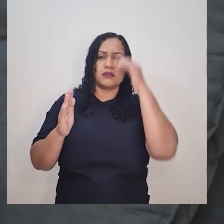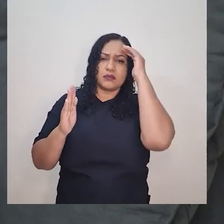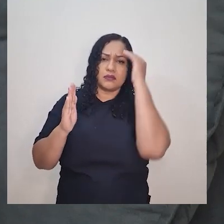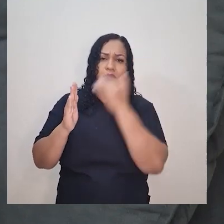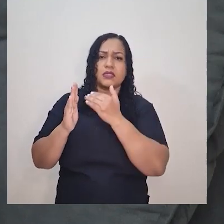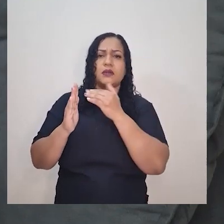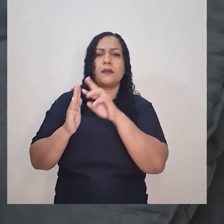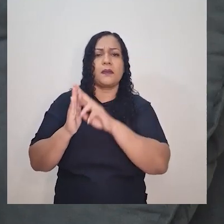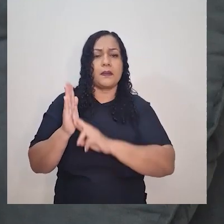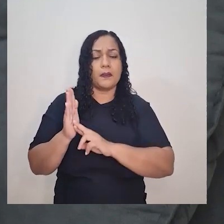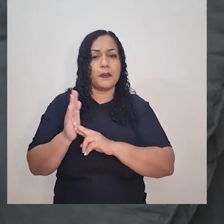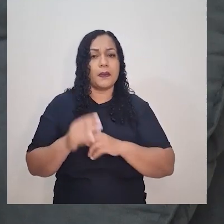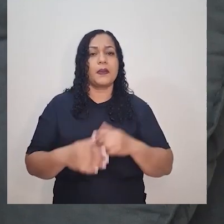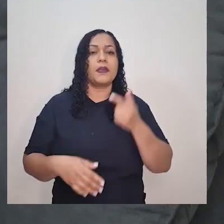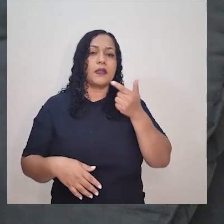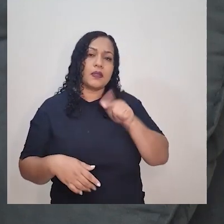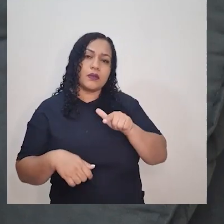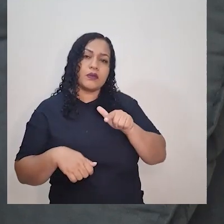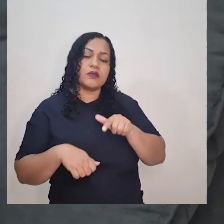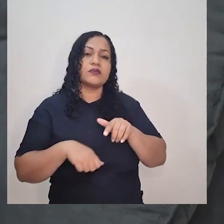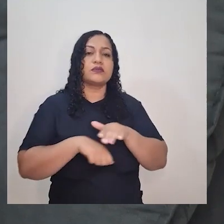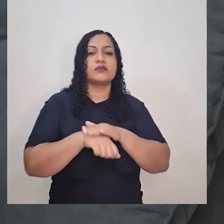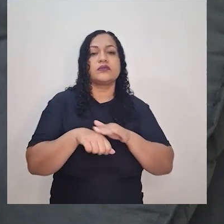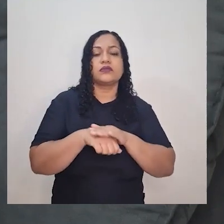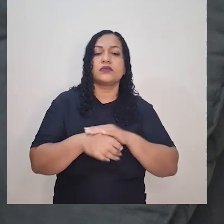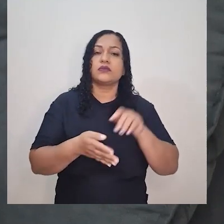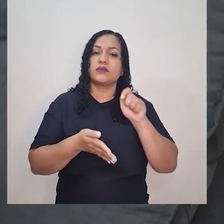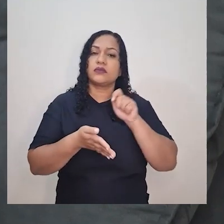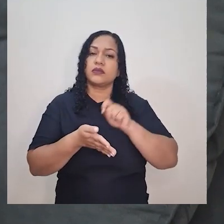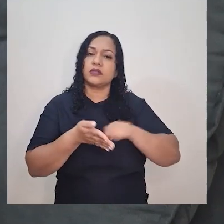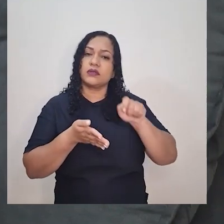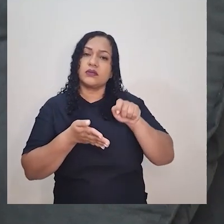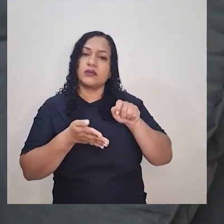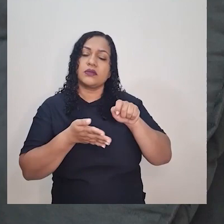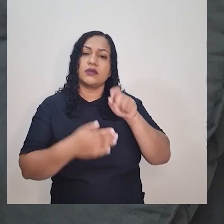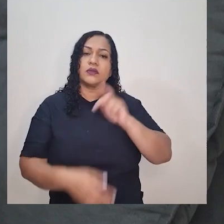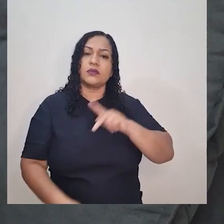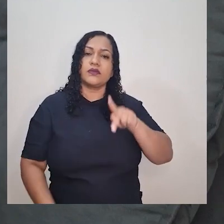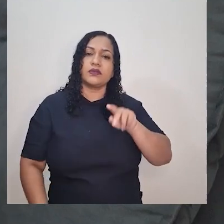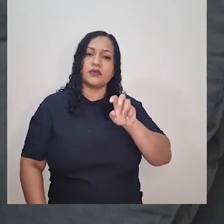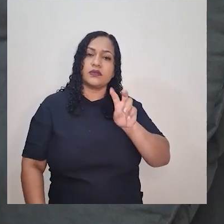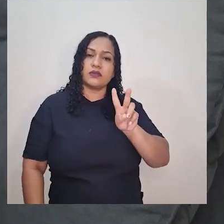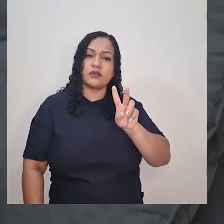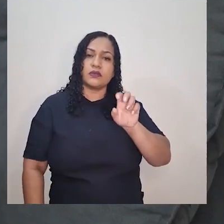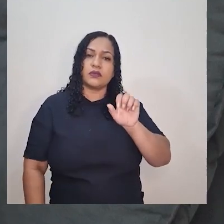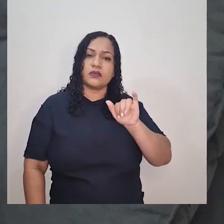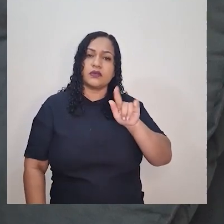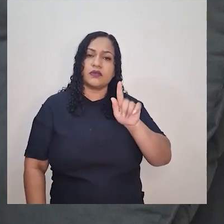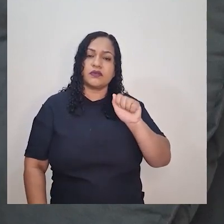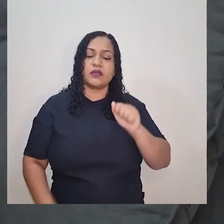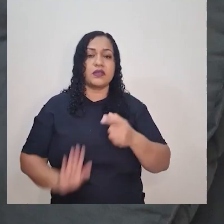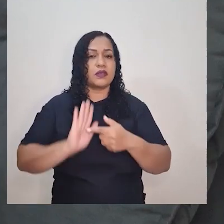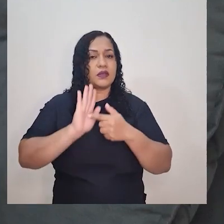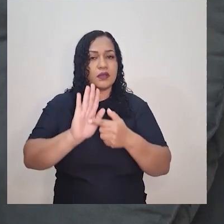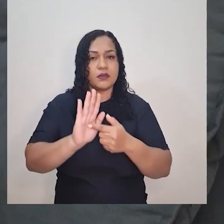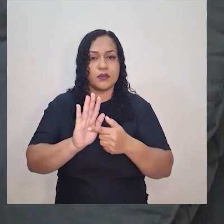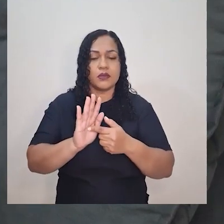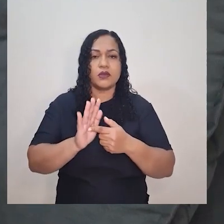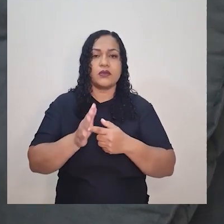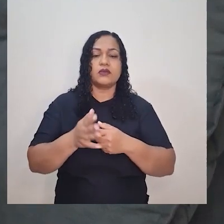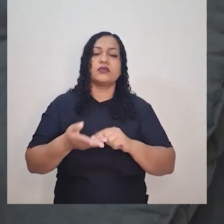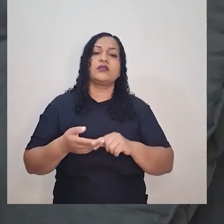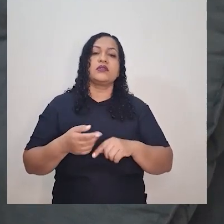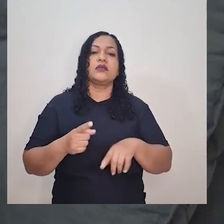vamos dialogar com a professora Veiga. Ela elencou alguns elementos importantes na elaboração do projeto